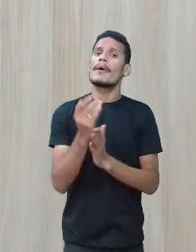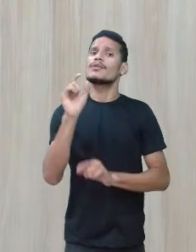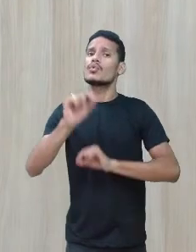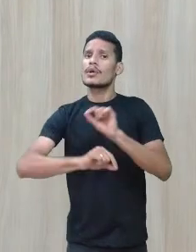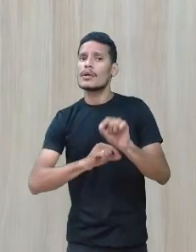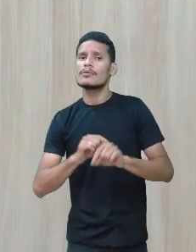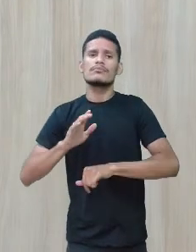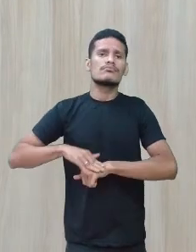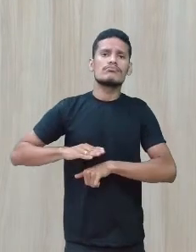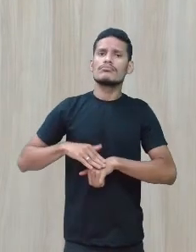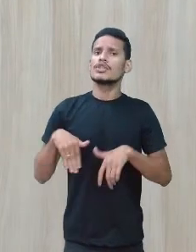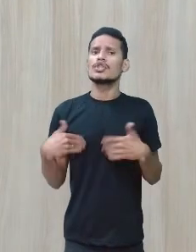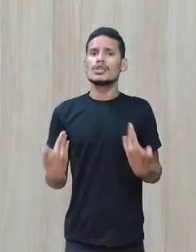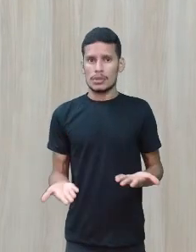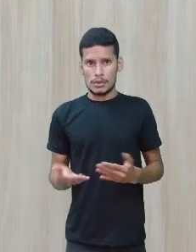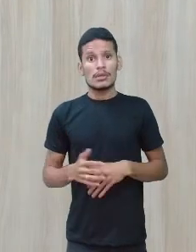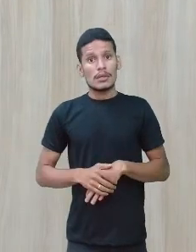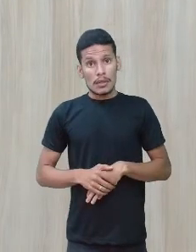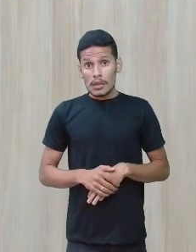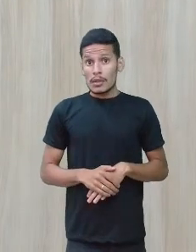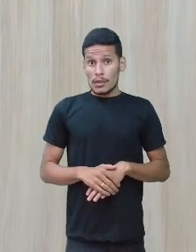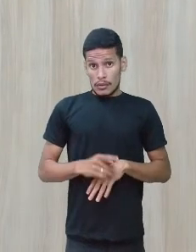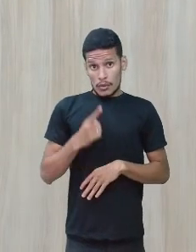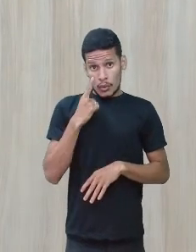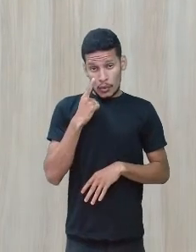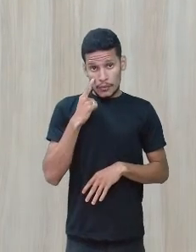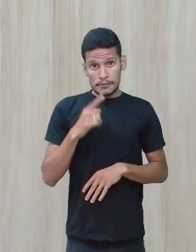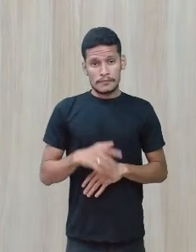no automático, né? Então,